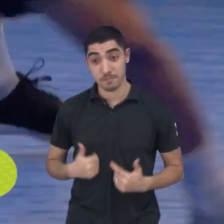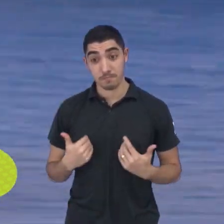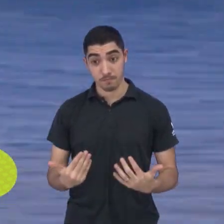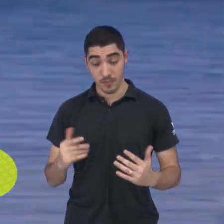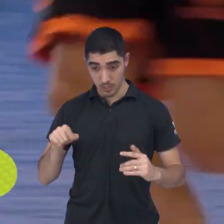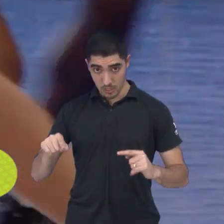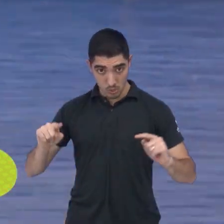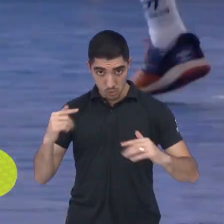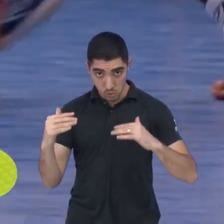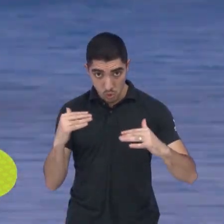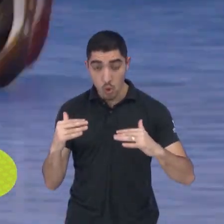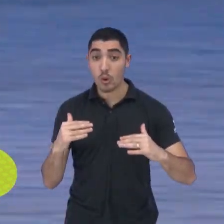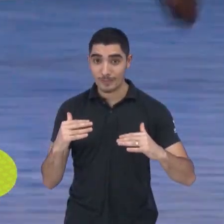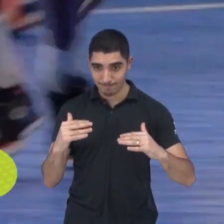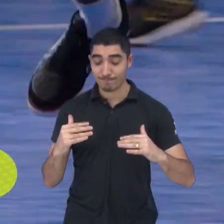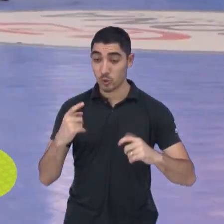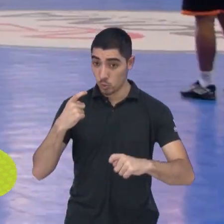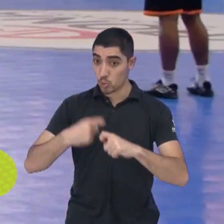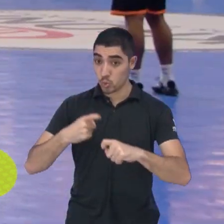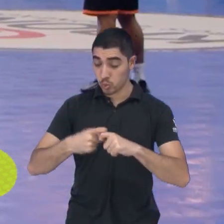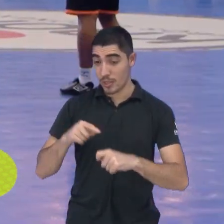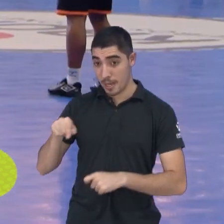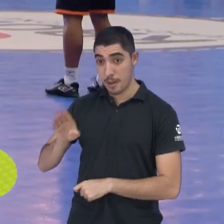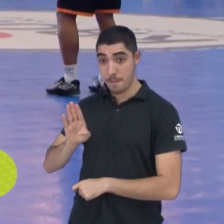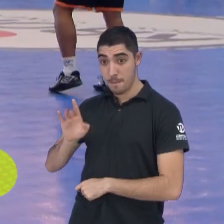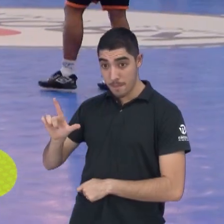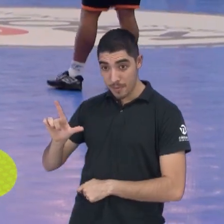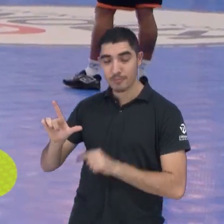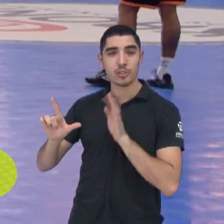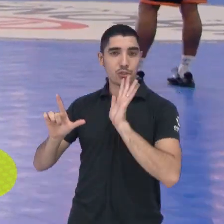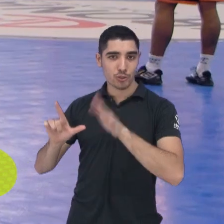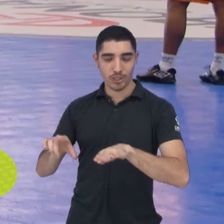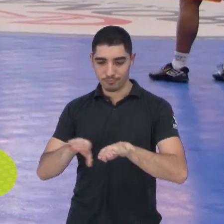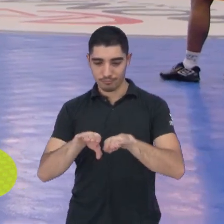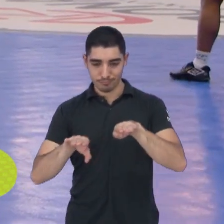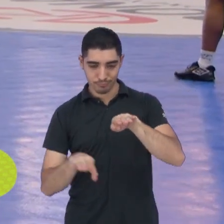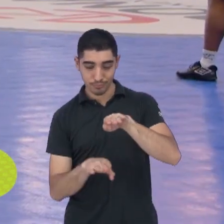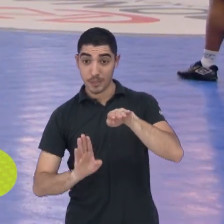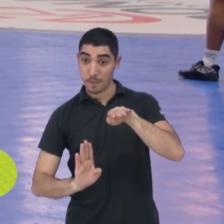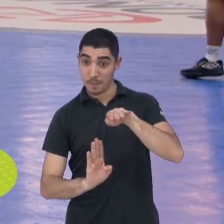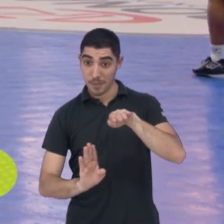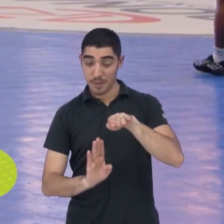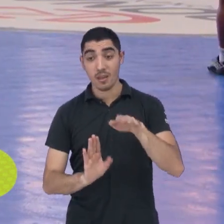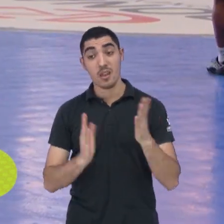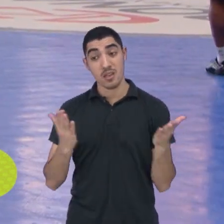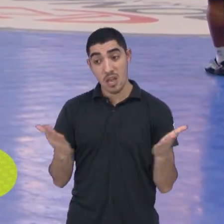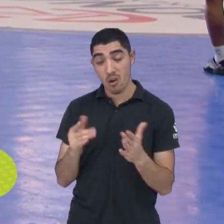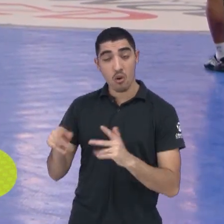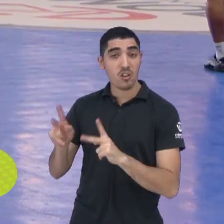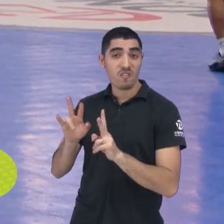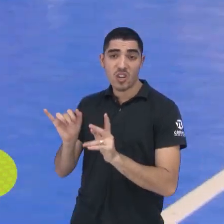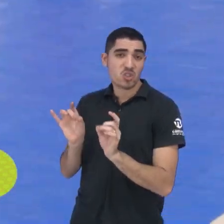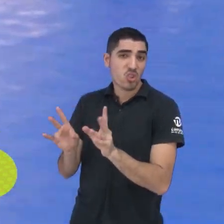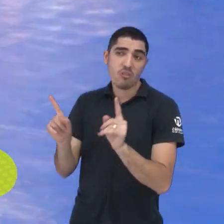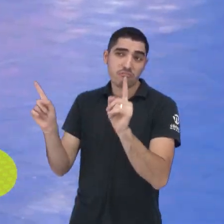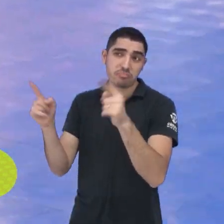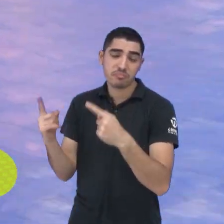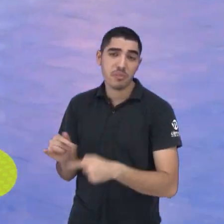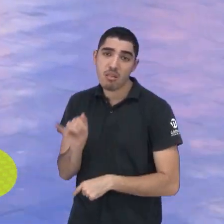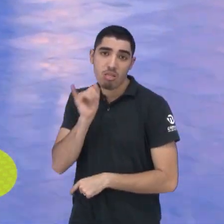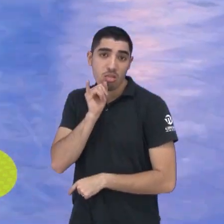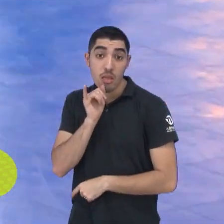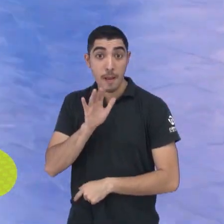José Futsal tem pela frente um Blumenau que já está rebaixado e agora cumpre tabela pela Liga Nacional. Mas para